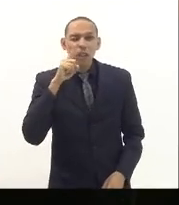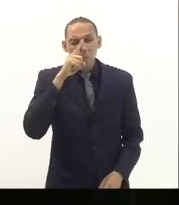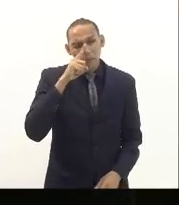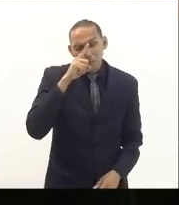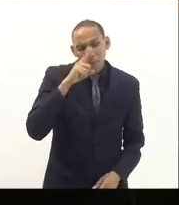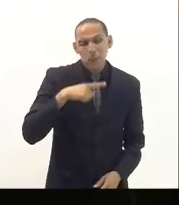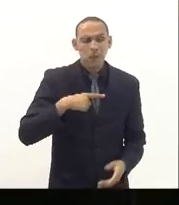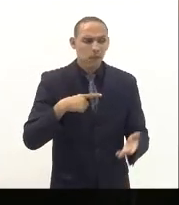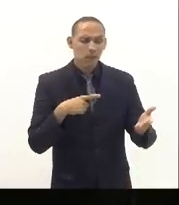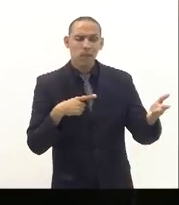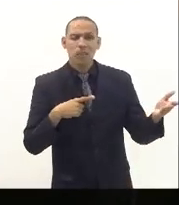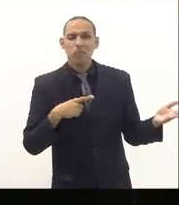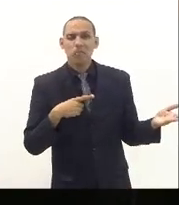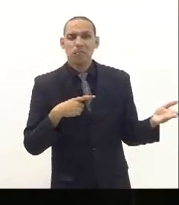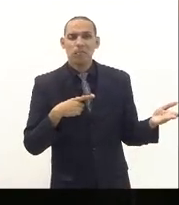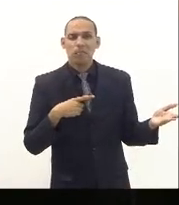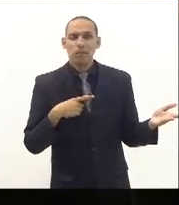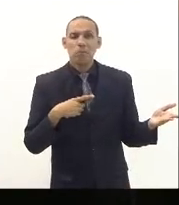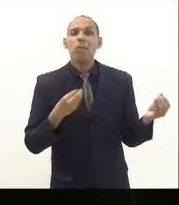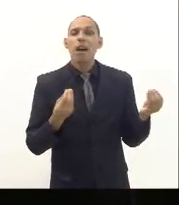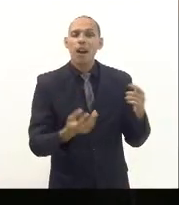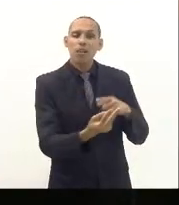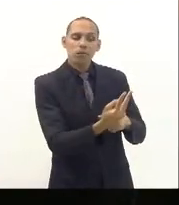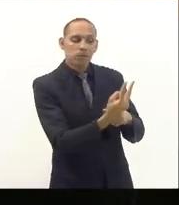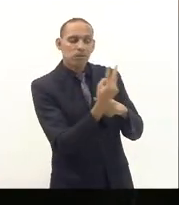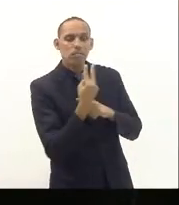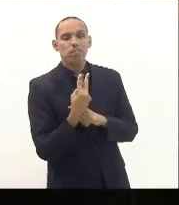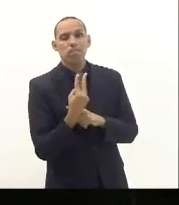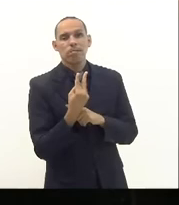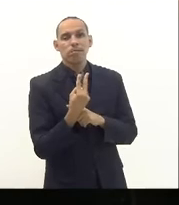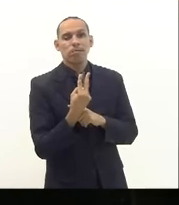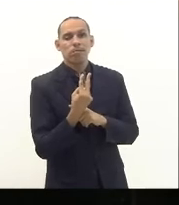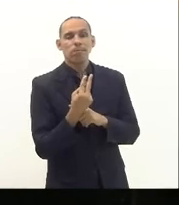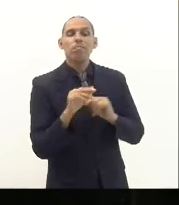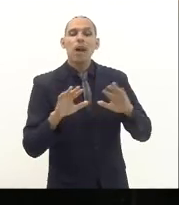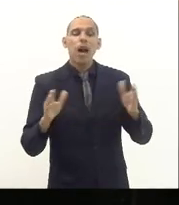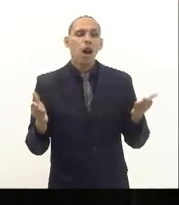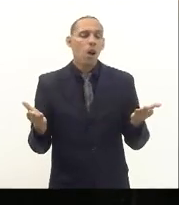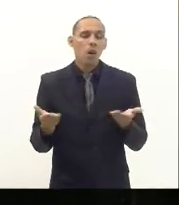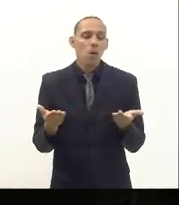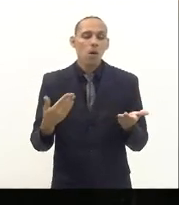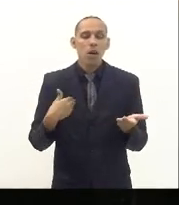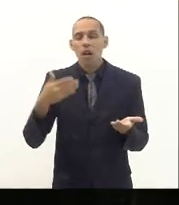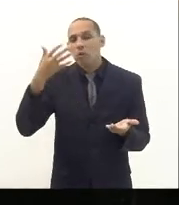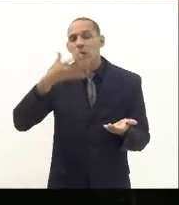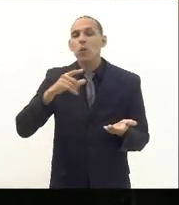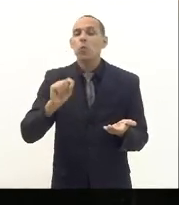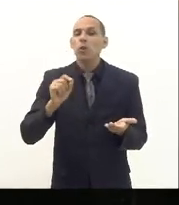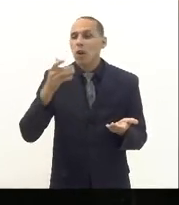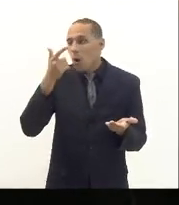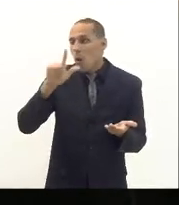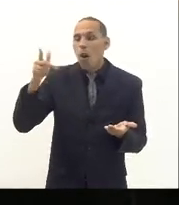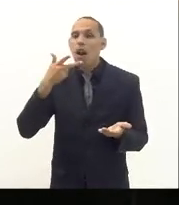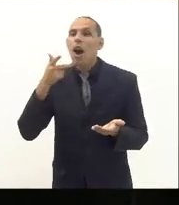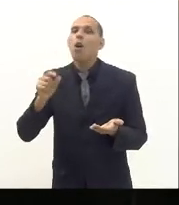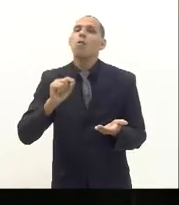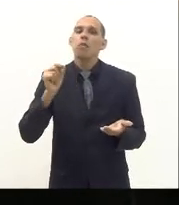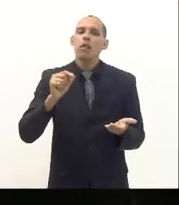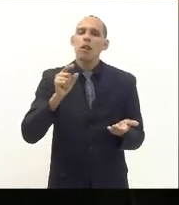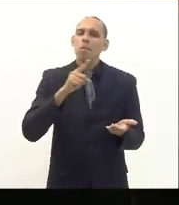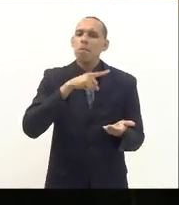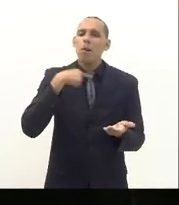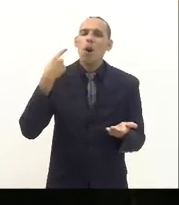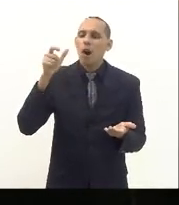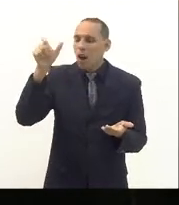em risco e em nosso favor mas hoje eu não vi também ninguém falando da morte